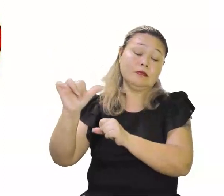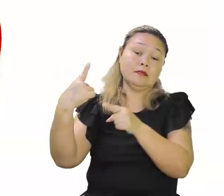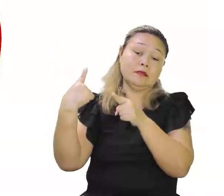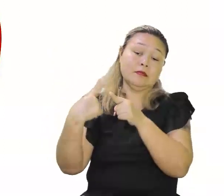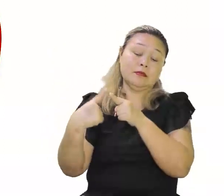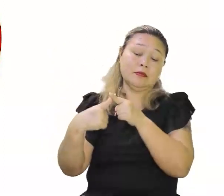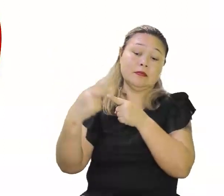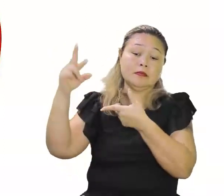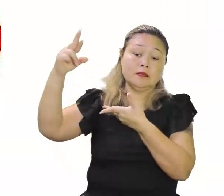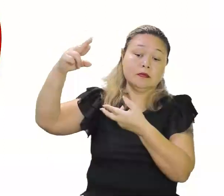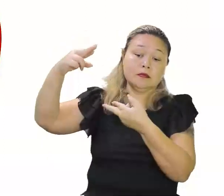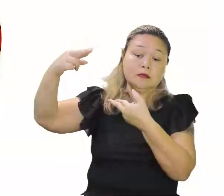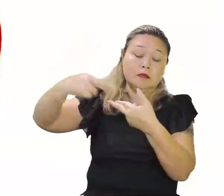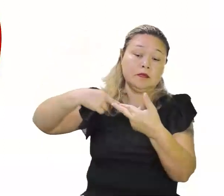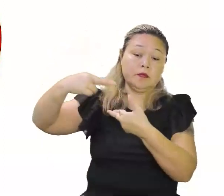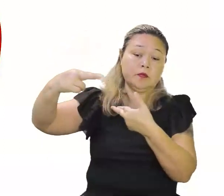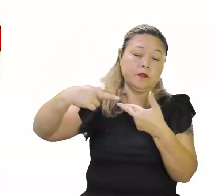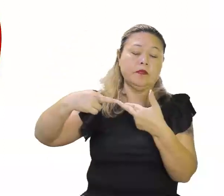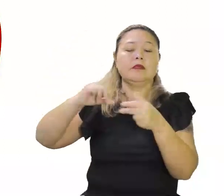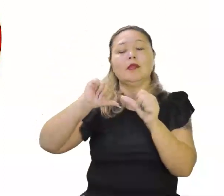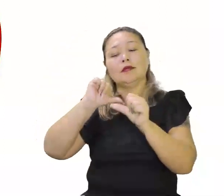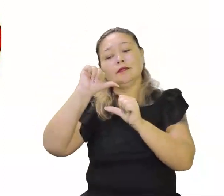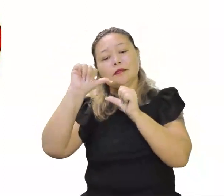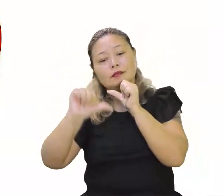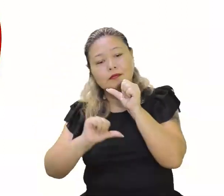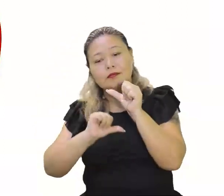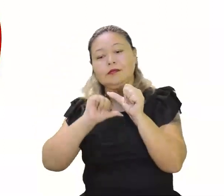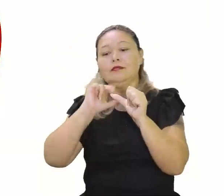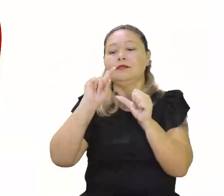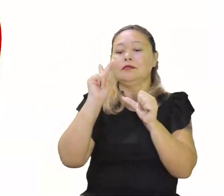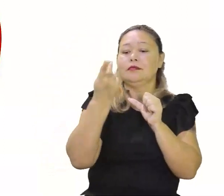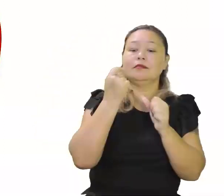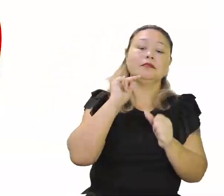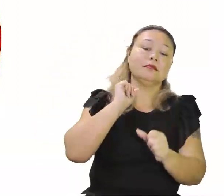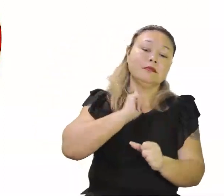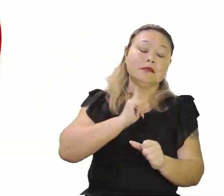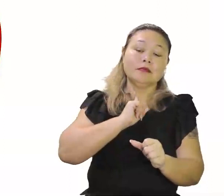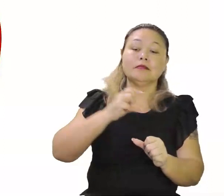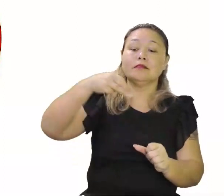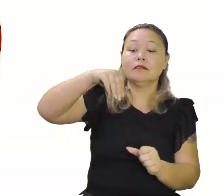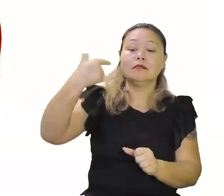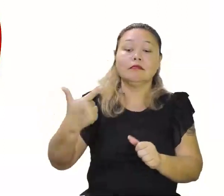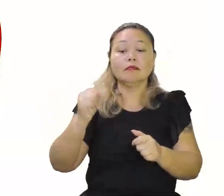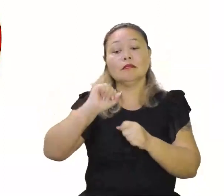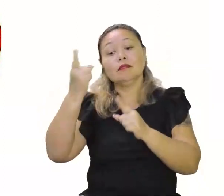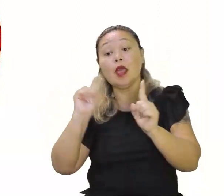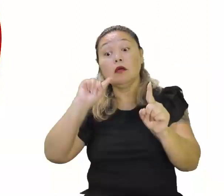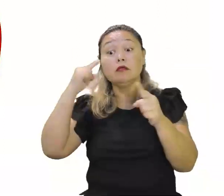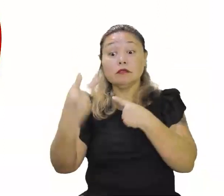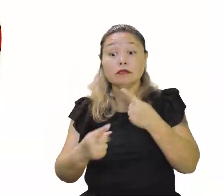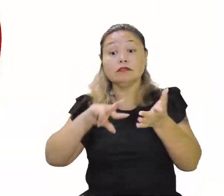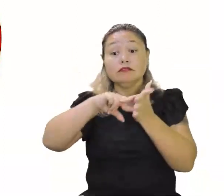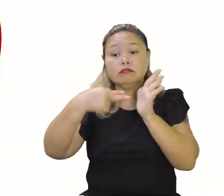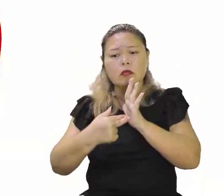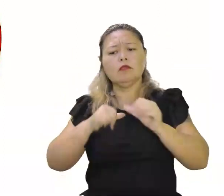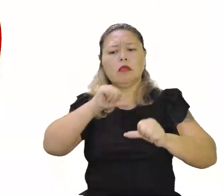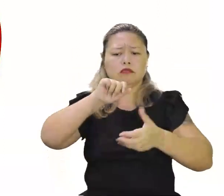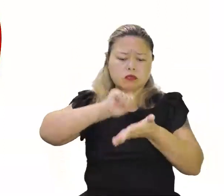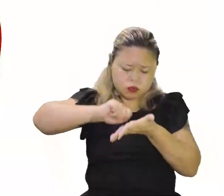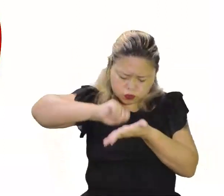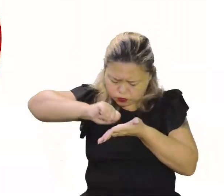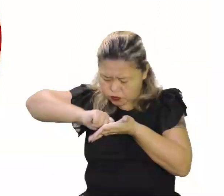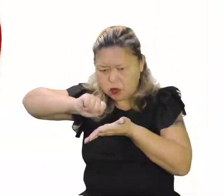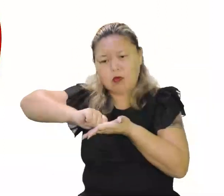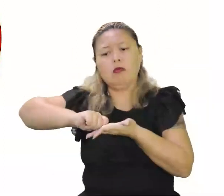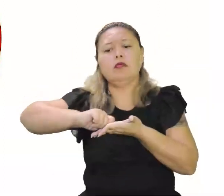essa relação. Senão tem que transformar esse alqueire mineiro em metro quadrado para depois converter. Ia dar um trabalhão danado. Isso,